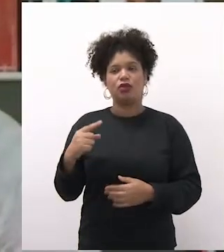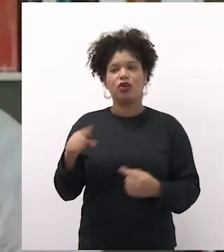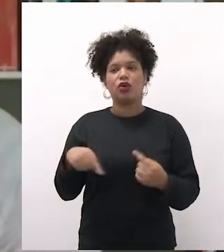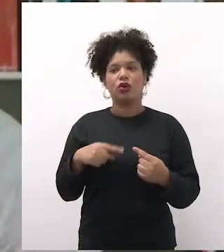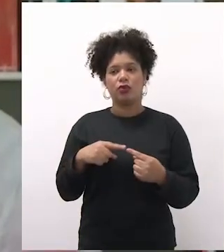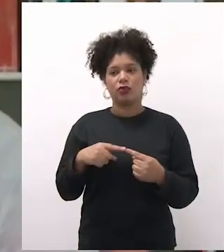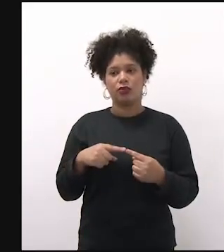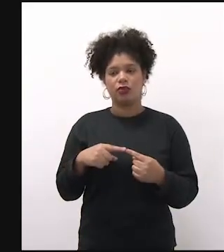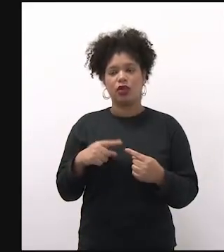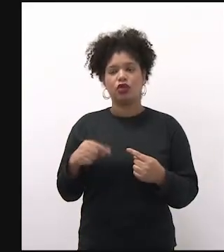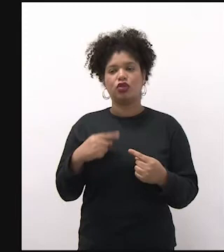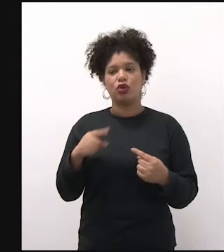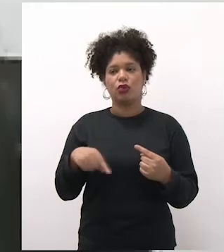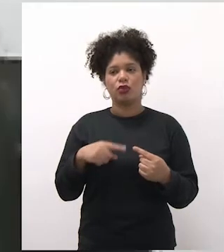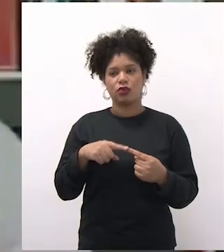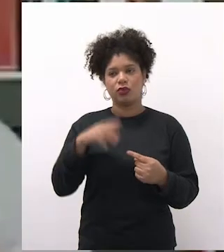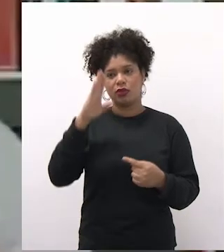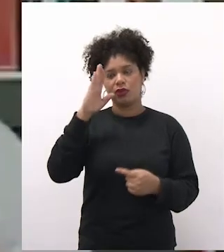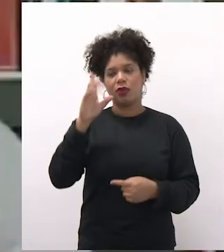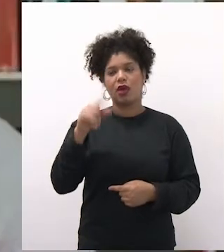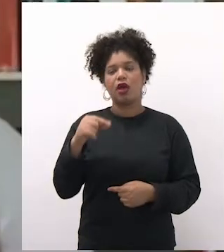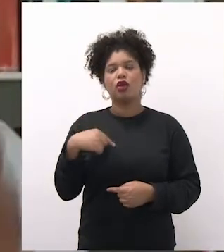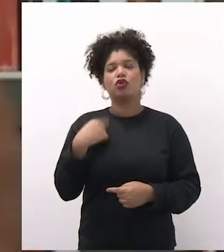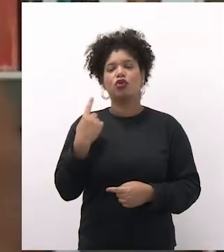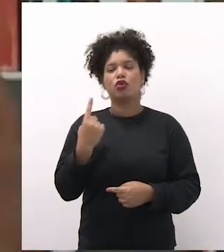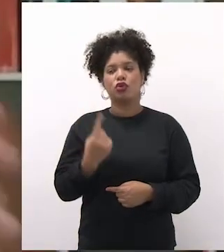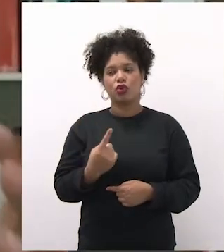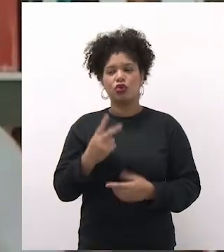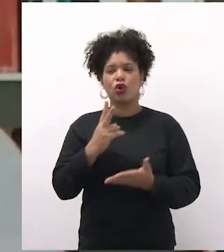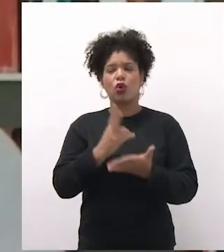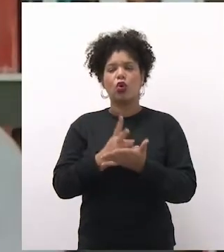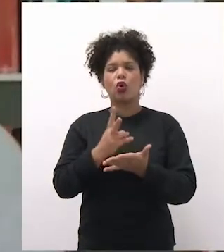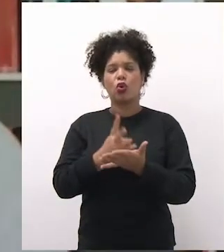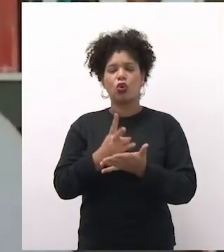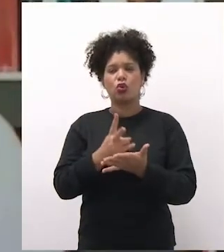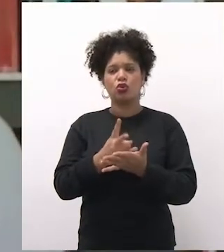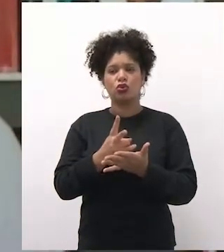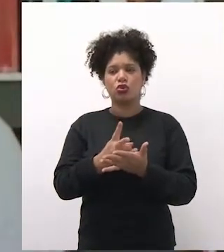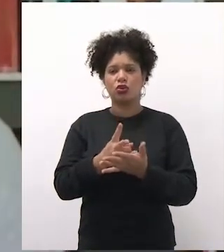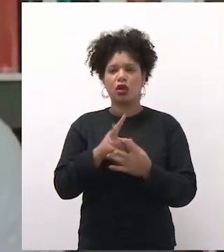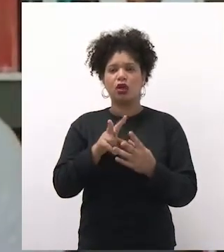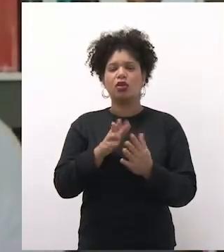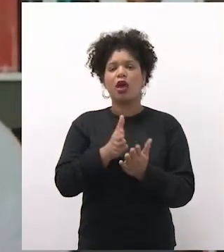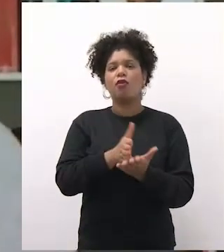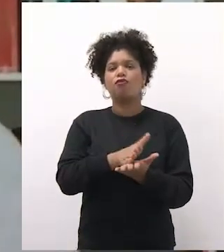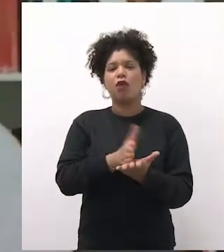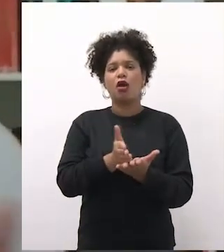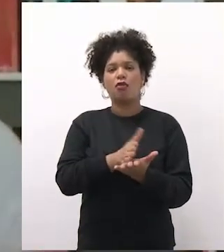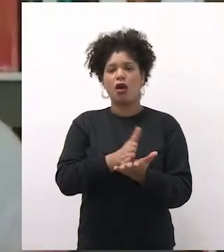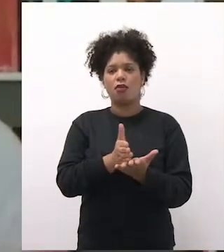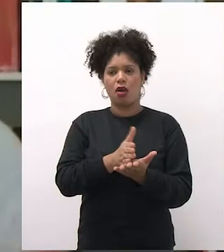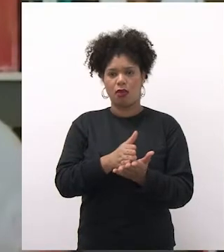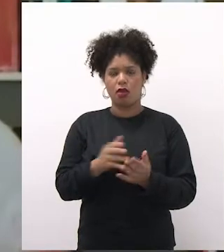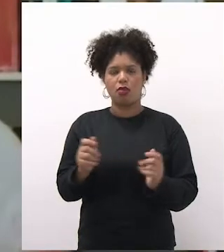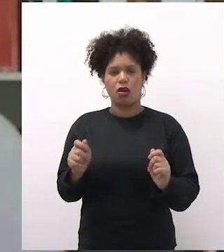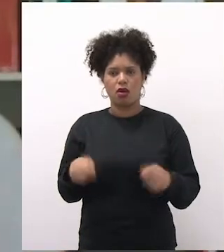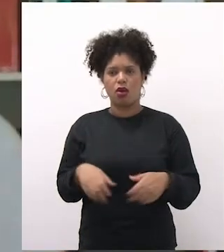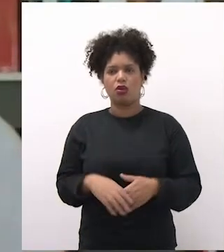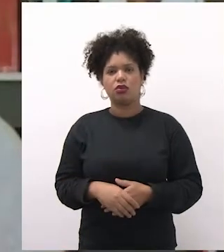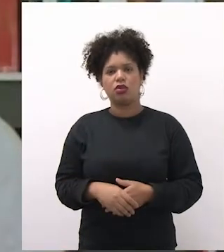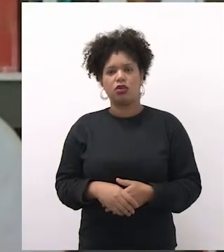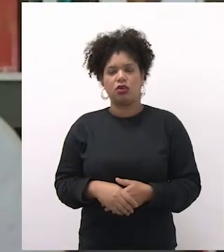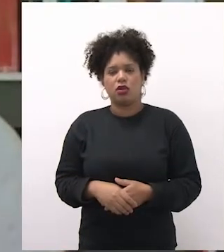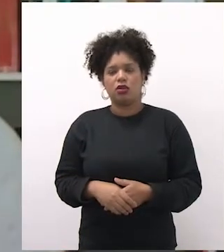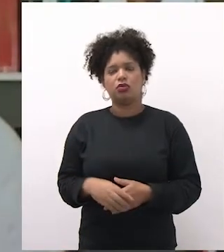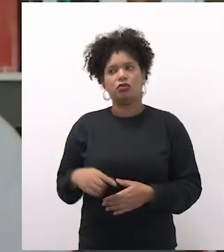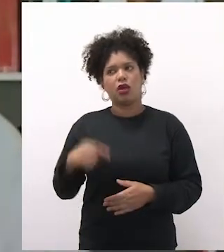mesmo. A nossa ideia é que a gente continue no formato híbrido, né? A gente pode pensar nisso.